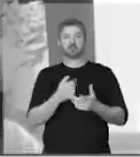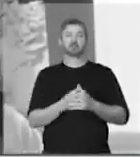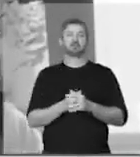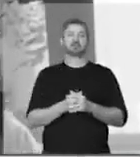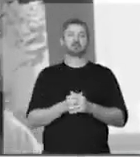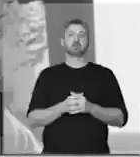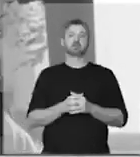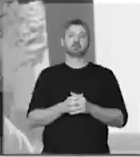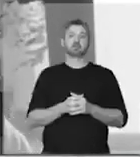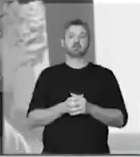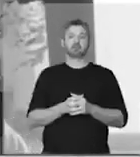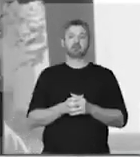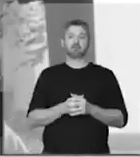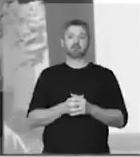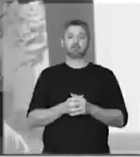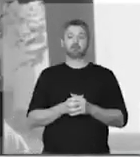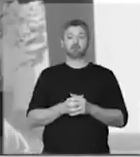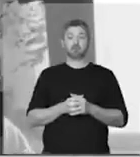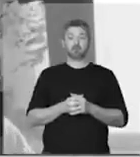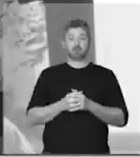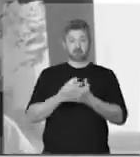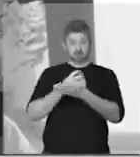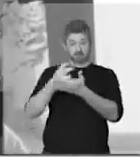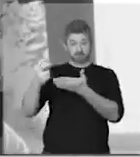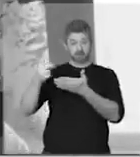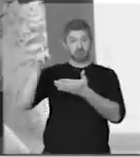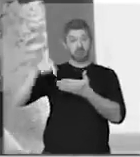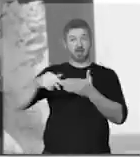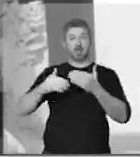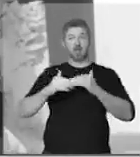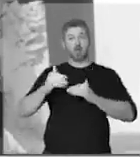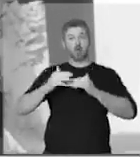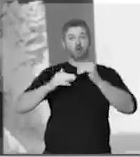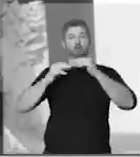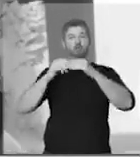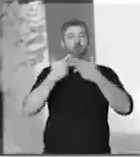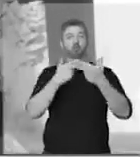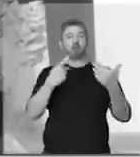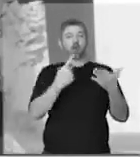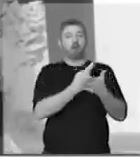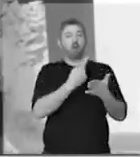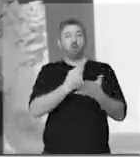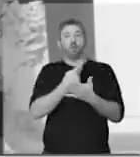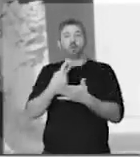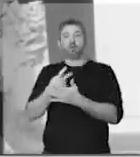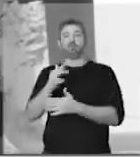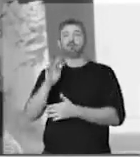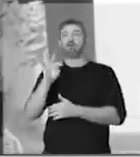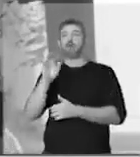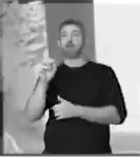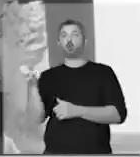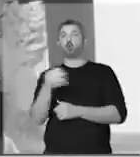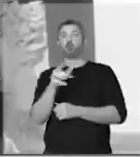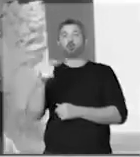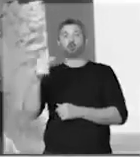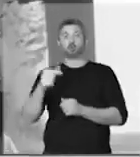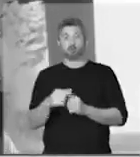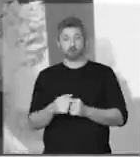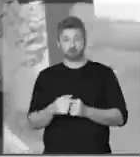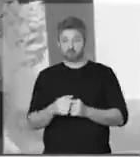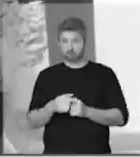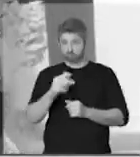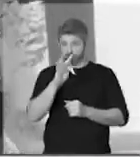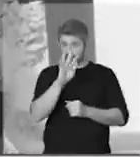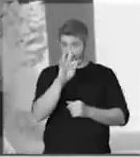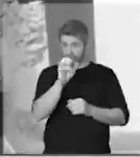que o impeachment ele deve ser fruto da construção de circunstâncias, que não tem fato novo. Os fatos que